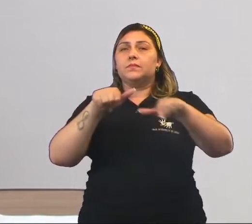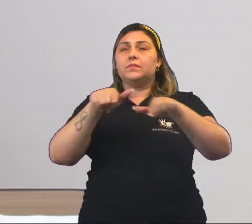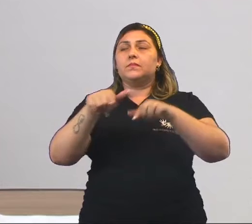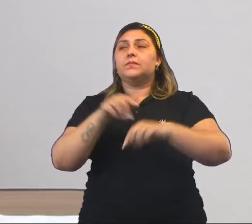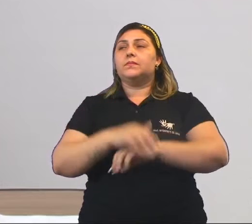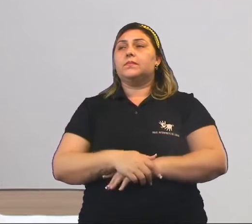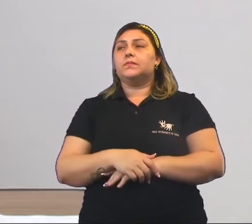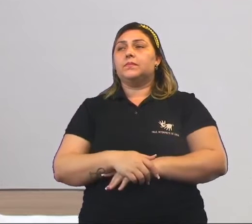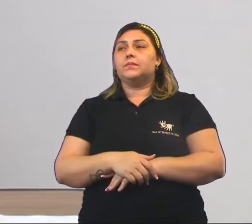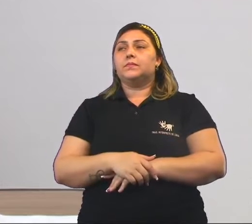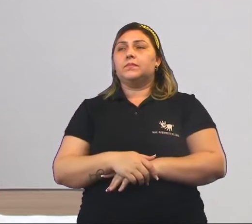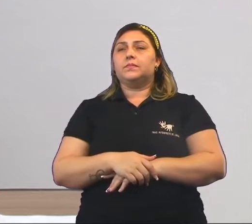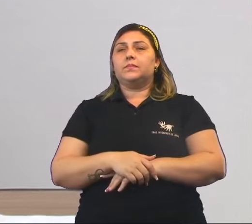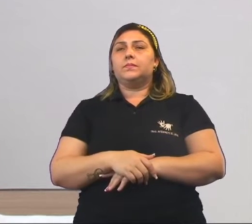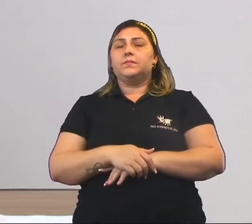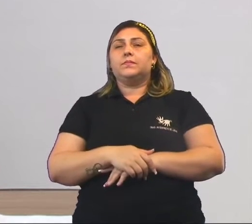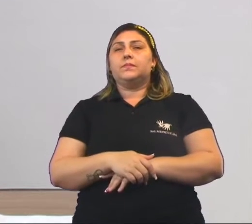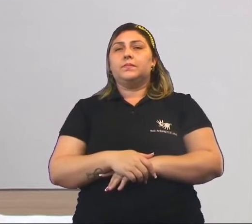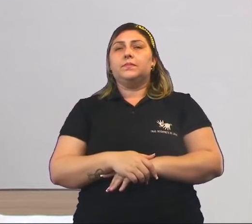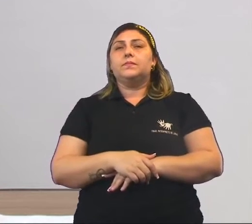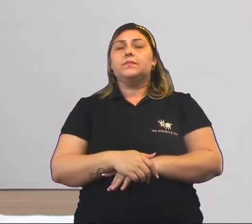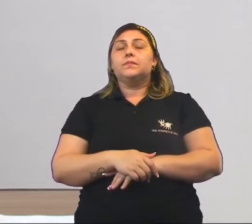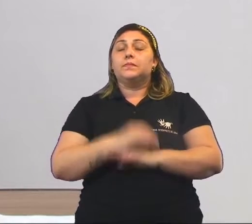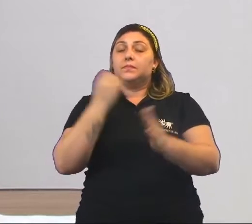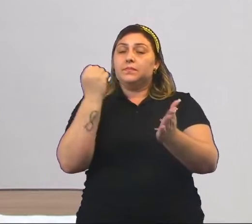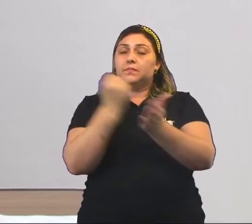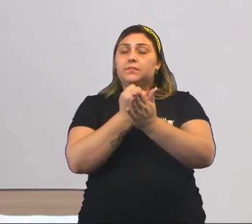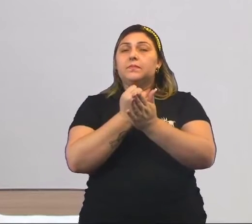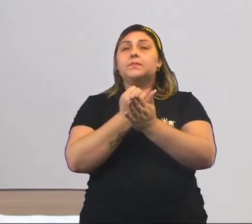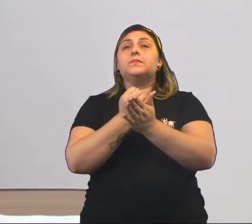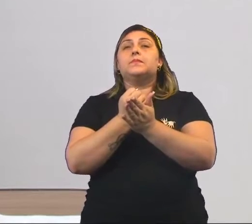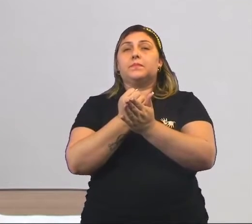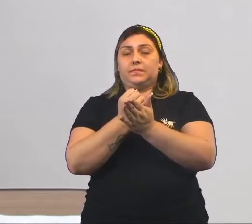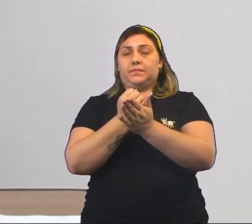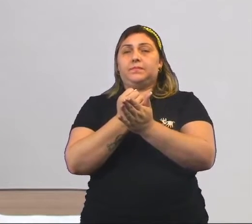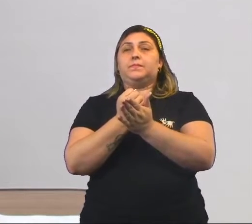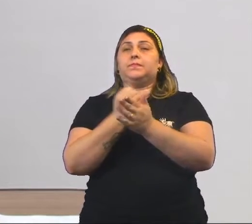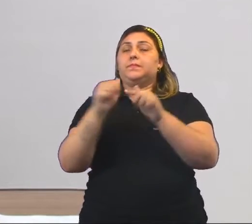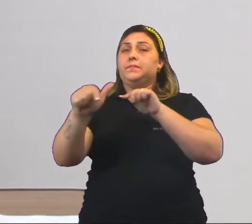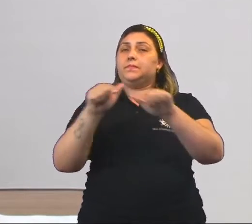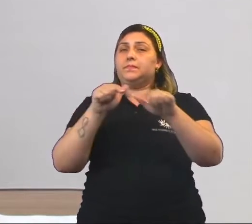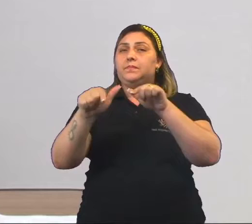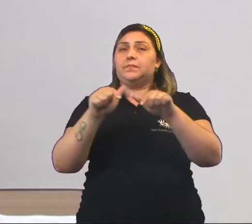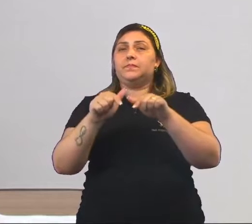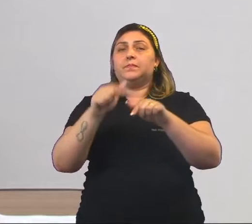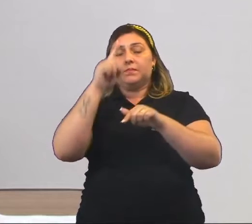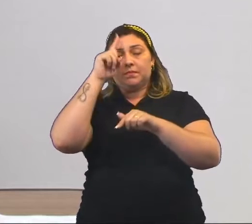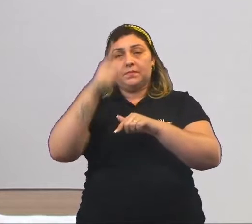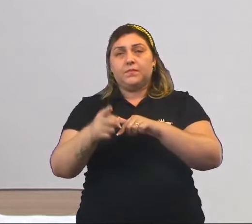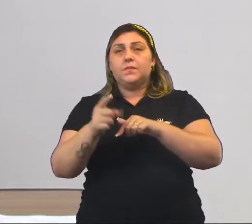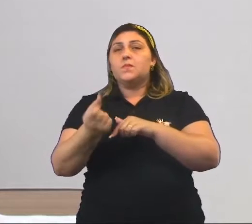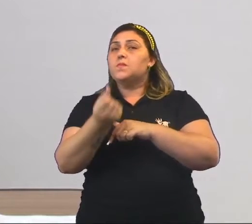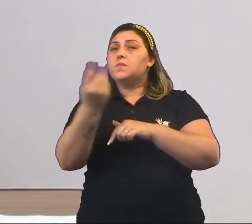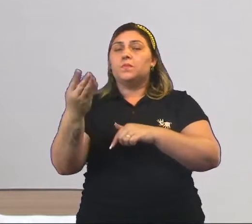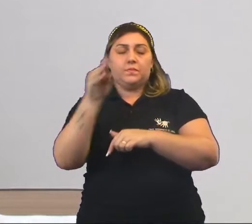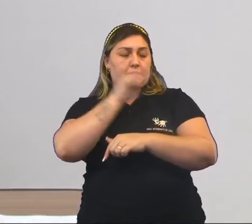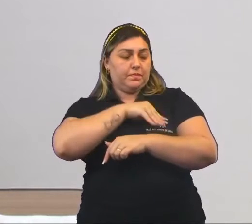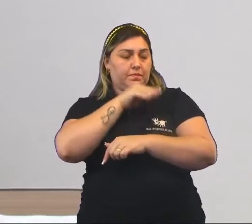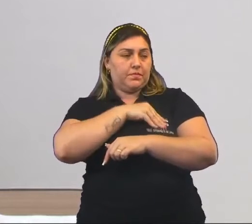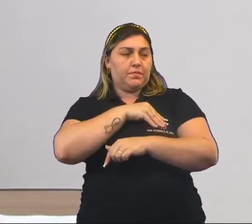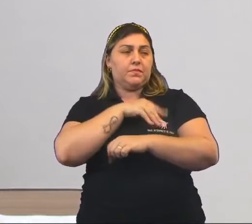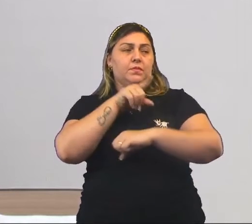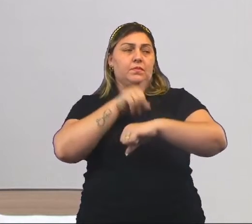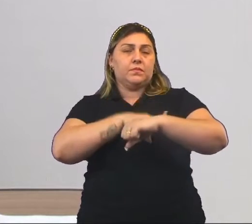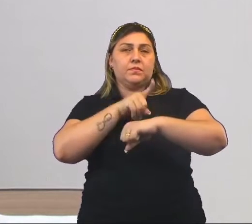um trabalho de empregado. Quando você exerce a função de carteira assinada, seu patrão determina quanto você vai ganhar